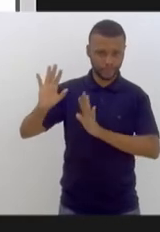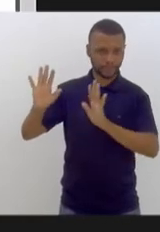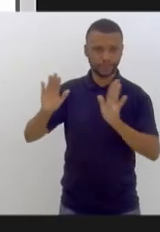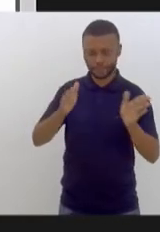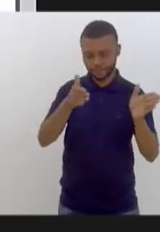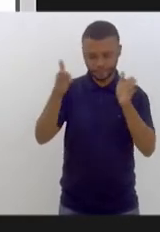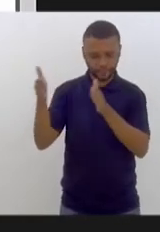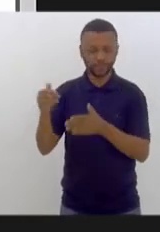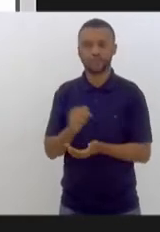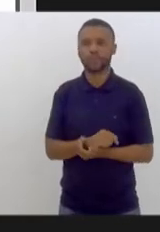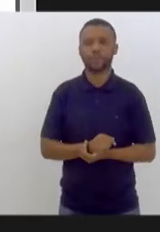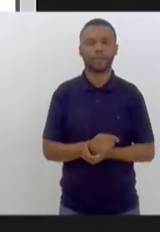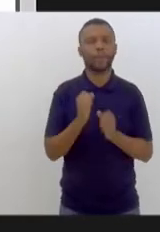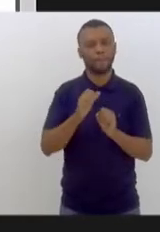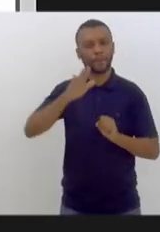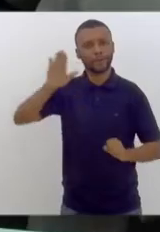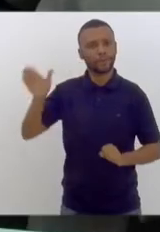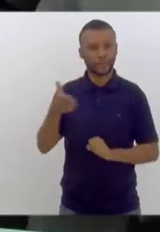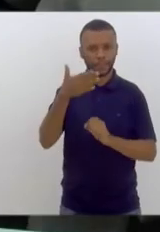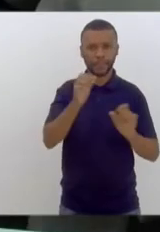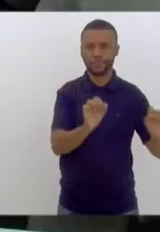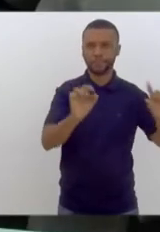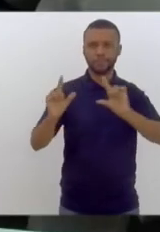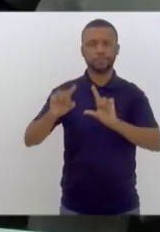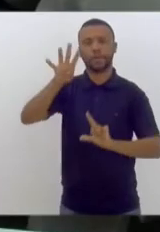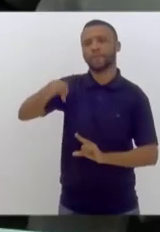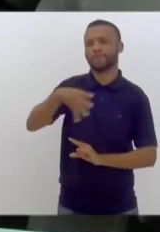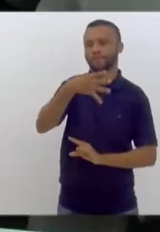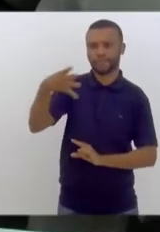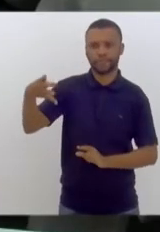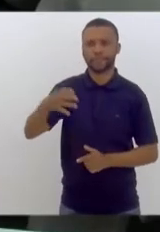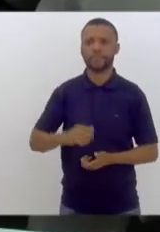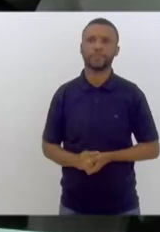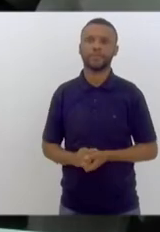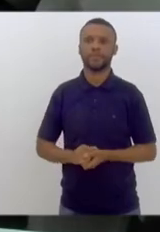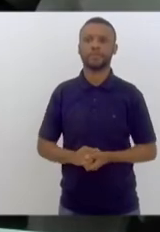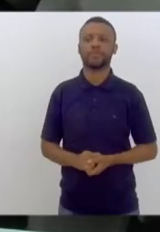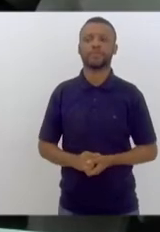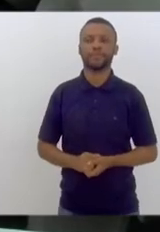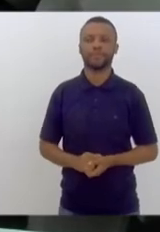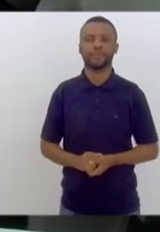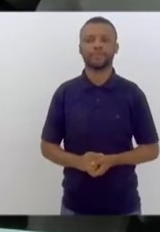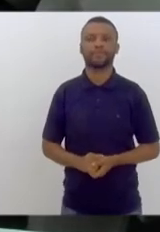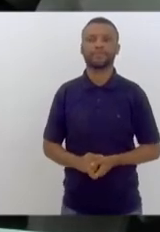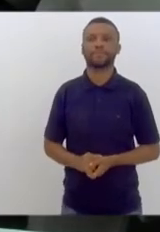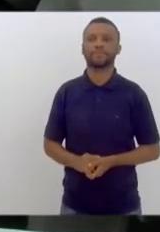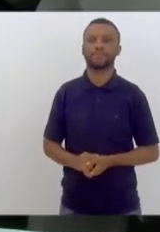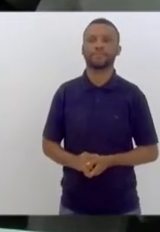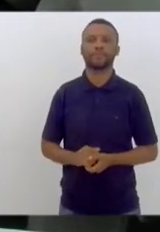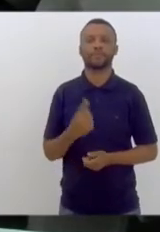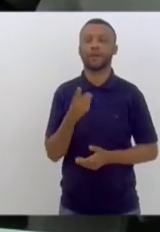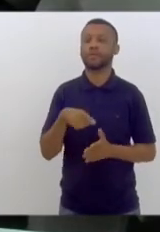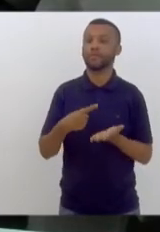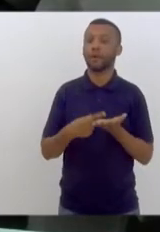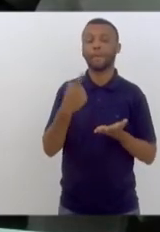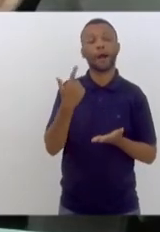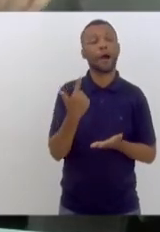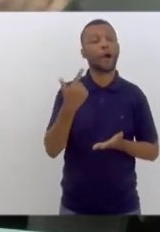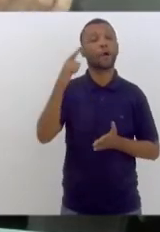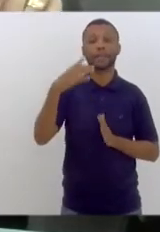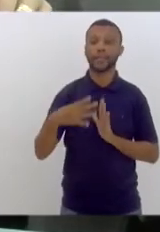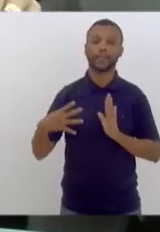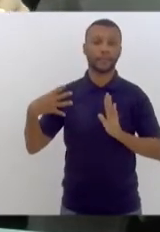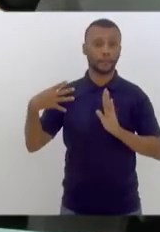E o de baixo, pode passar para a próxima tabela, por gentileza? A gente fez uma outra tabela.